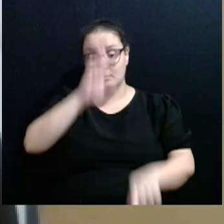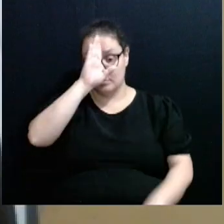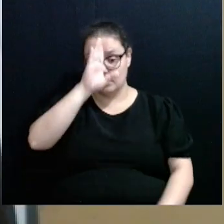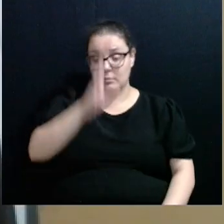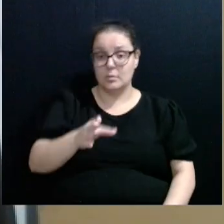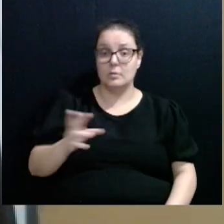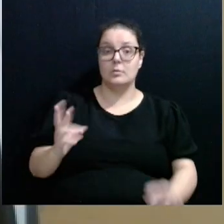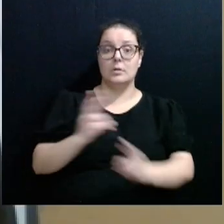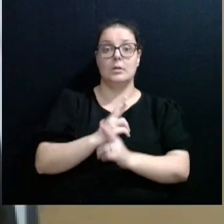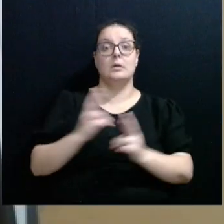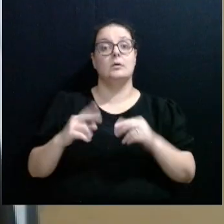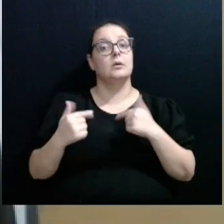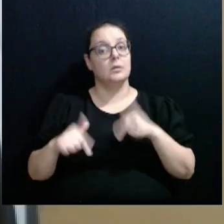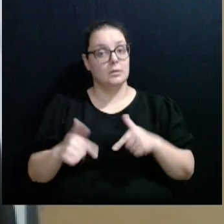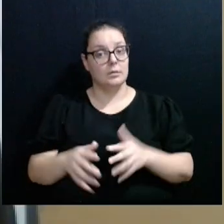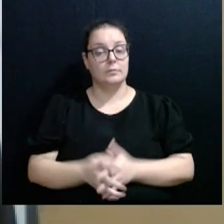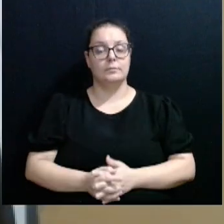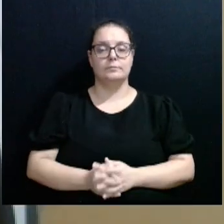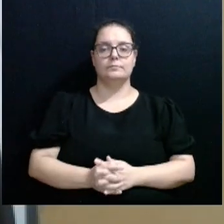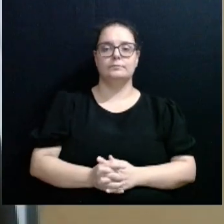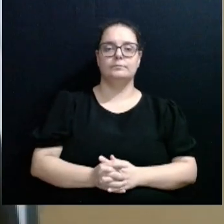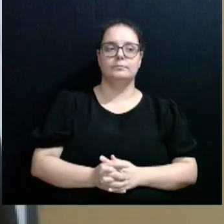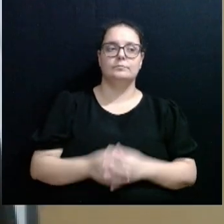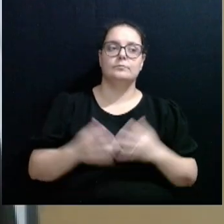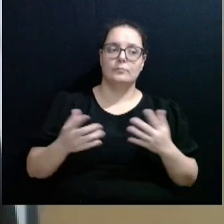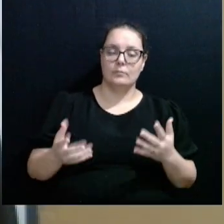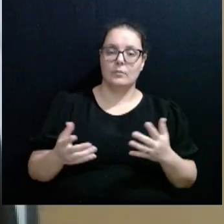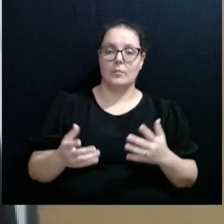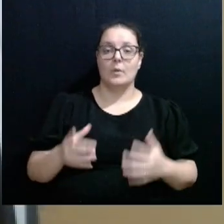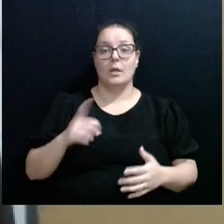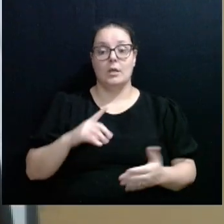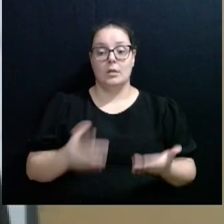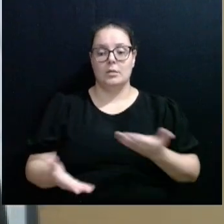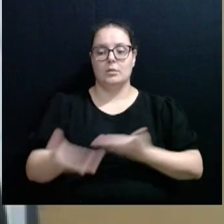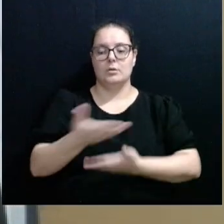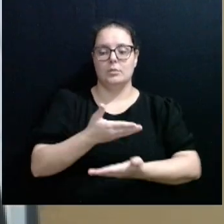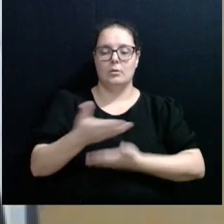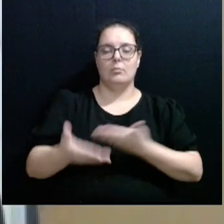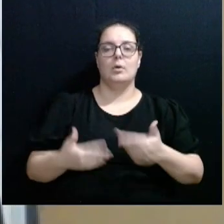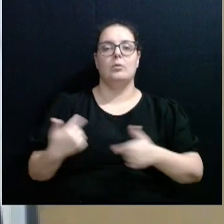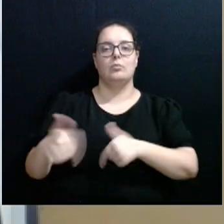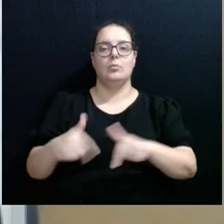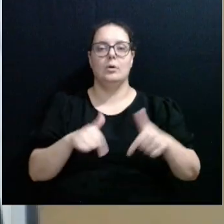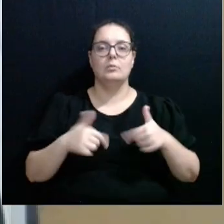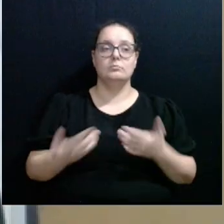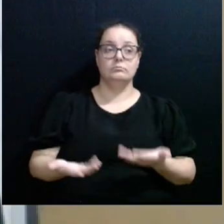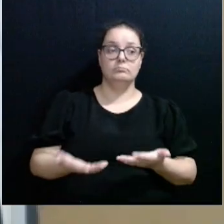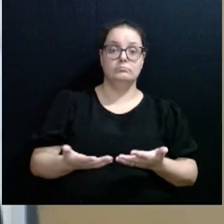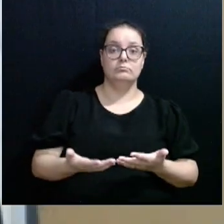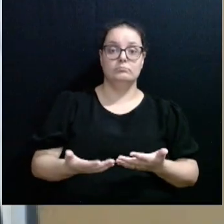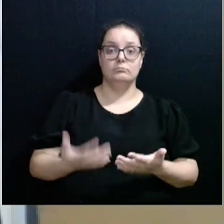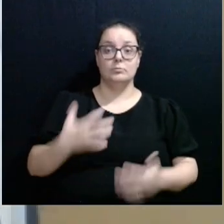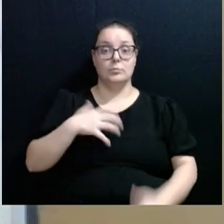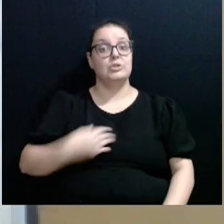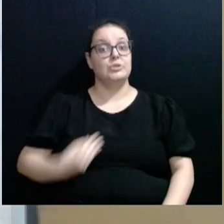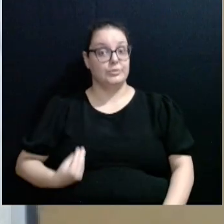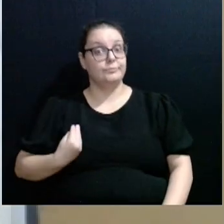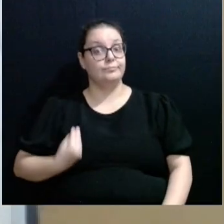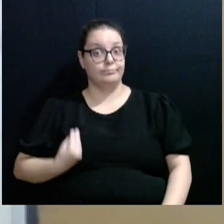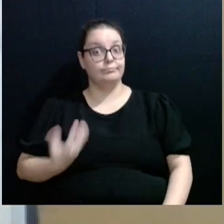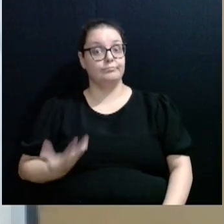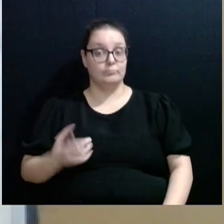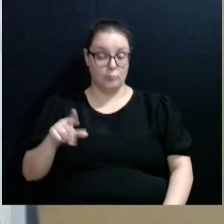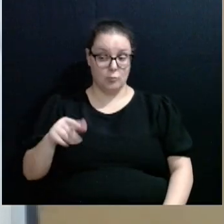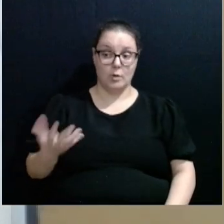trabalho, em que existe uma troca de trabalho por meios de sobrevivência, não é?